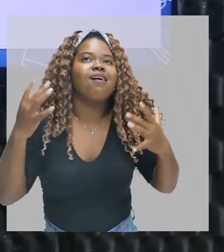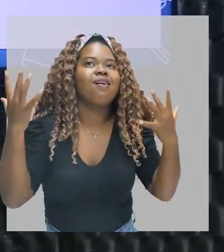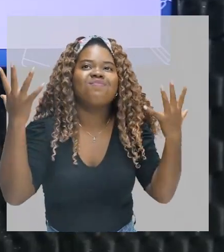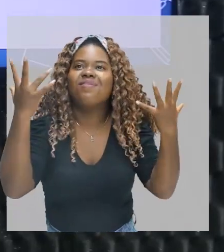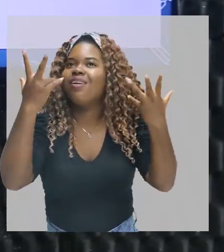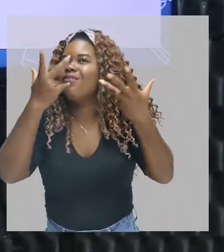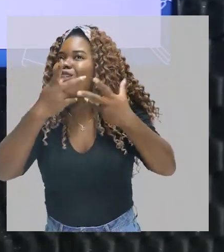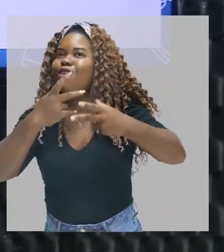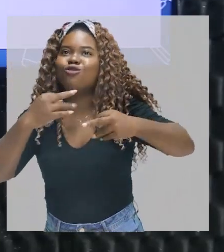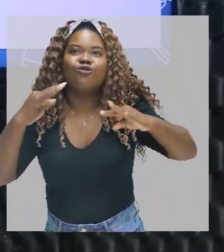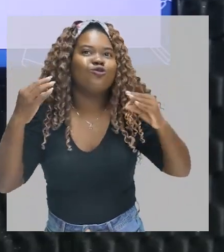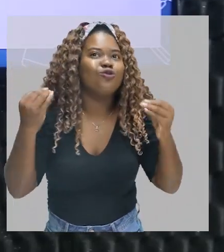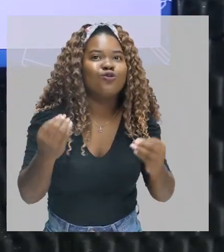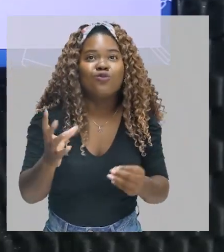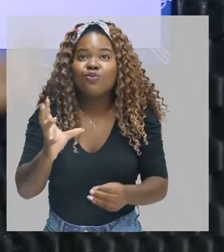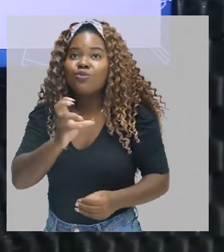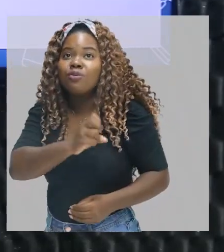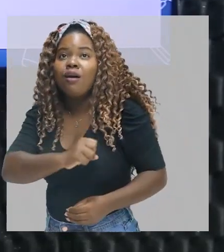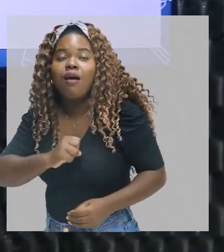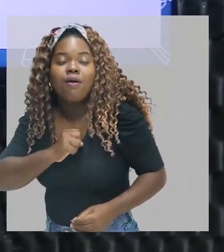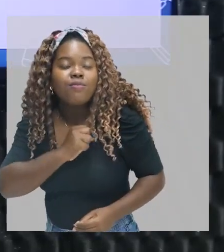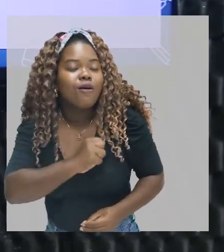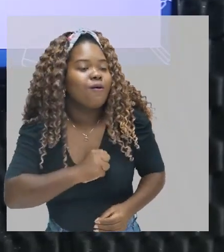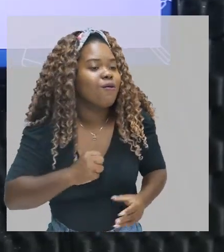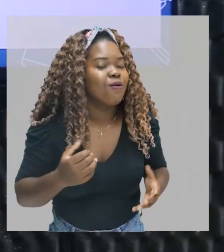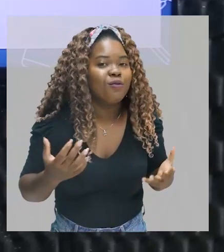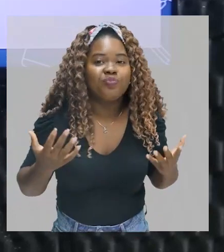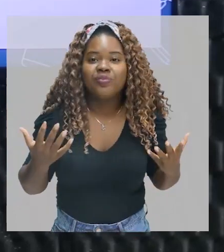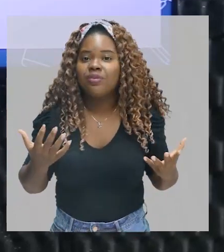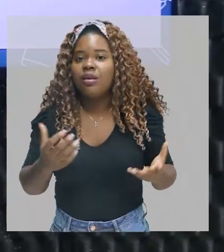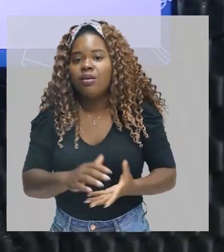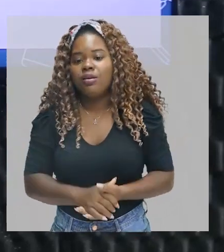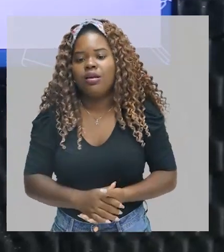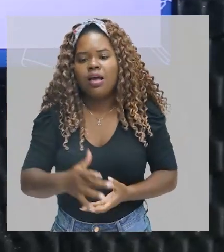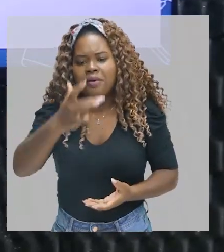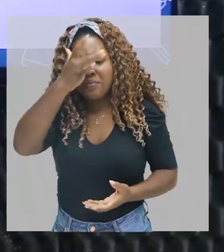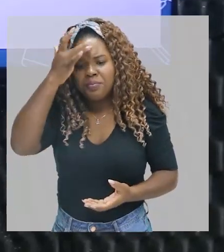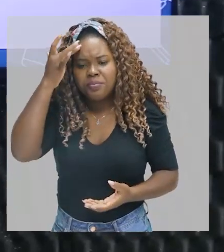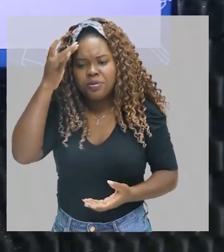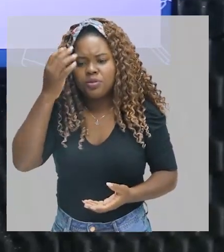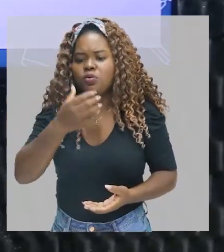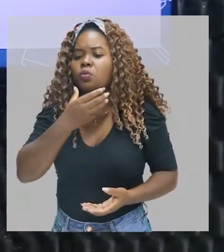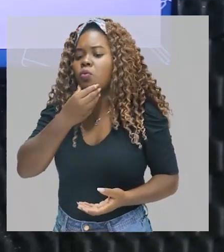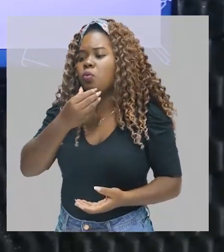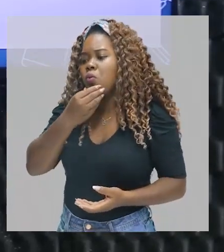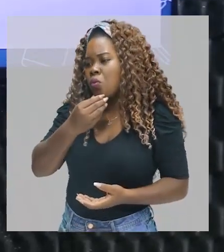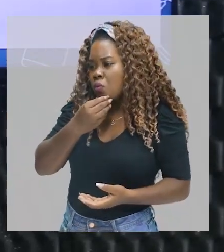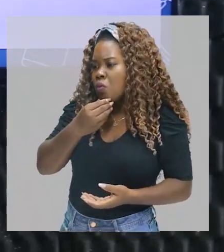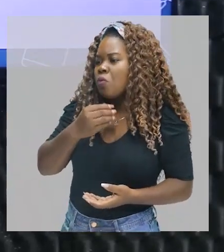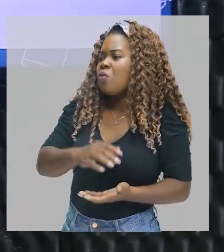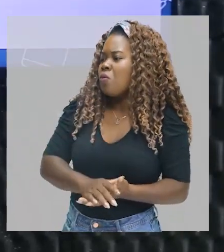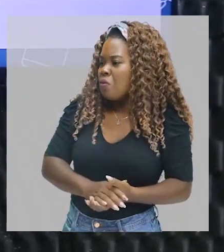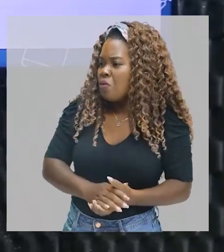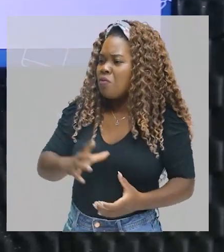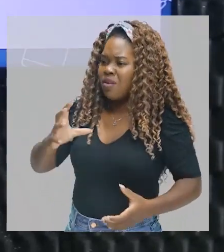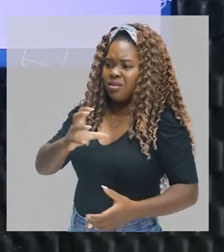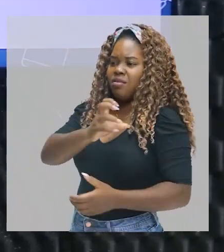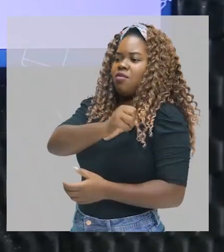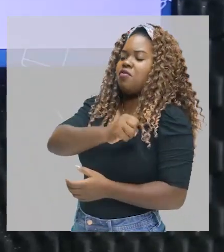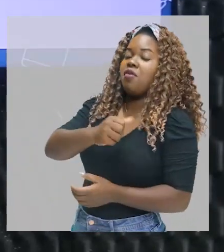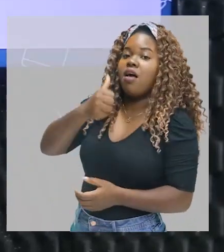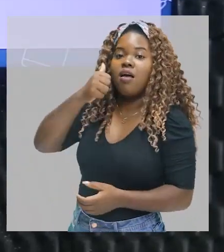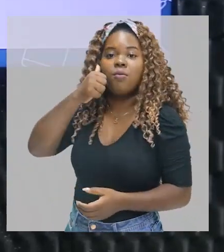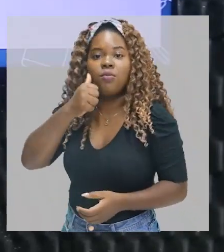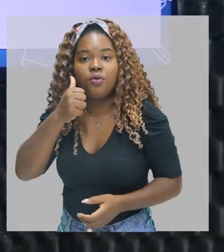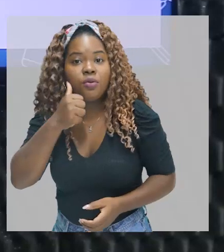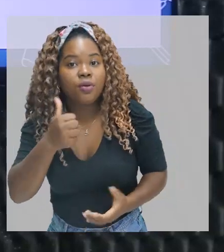do amor, que não é errado. Ah, às vezes o cara se apresenta como um herói, ele que vai salvar a mocinha,